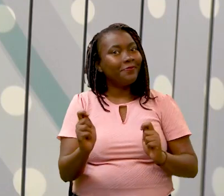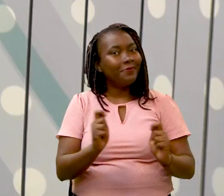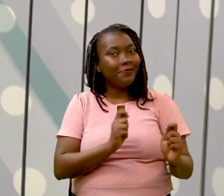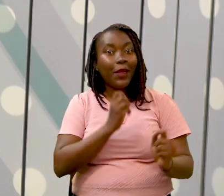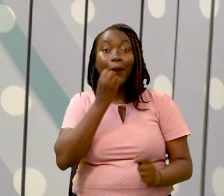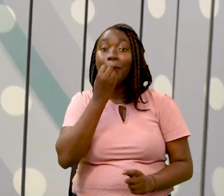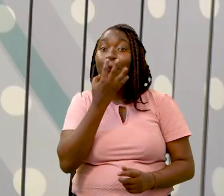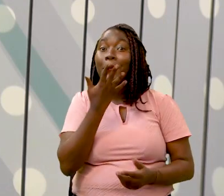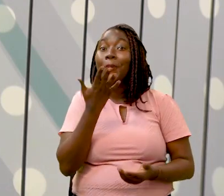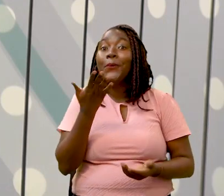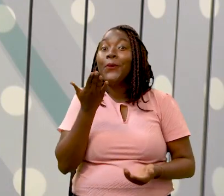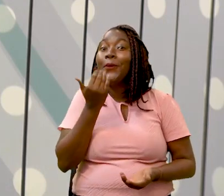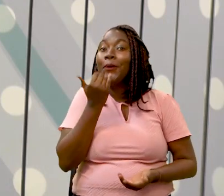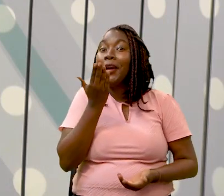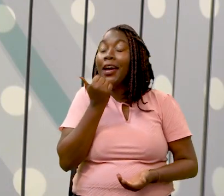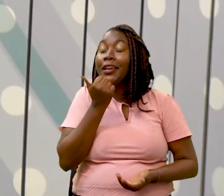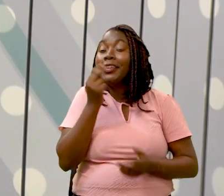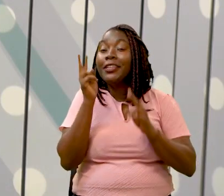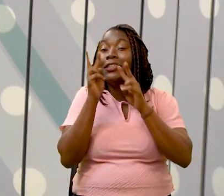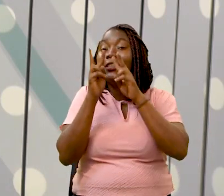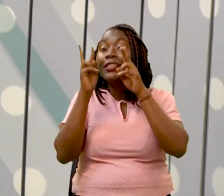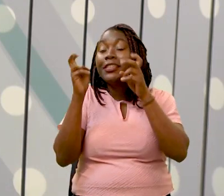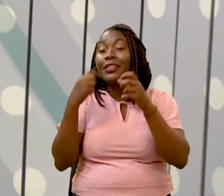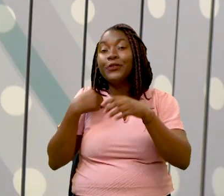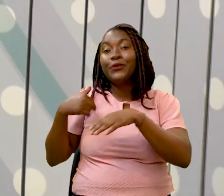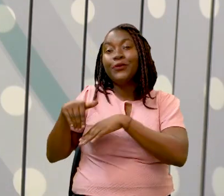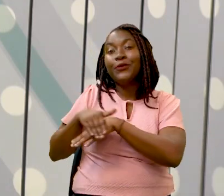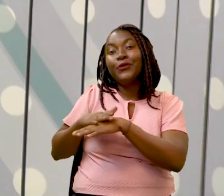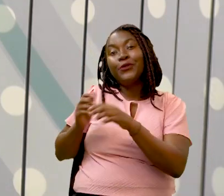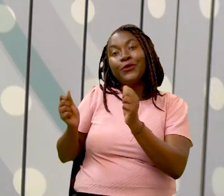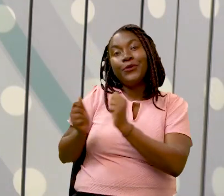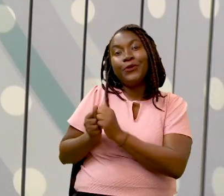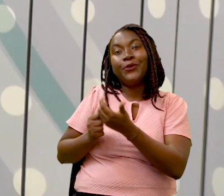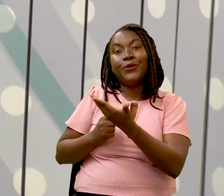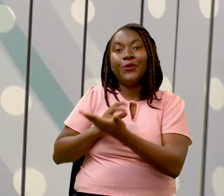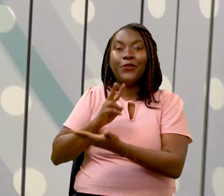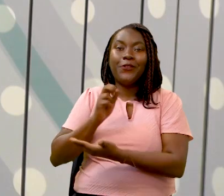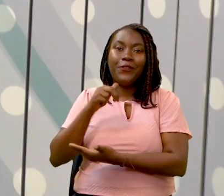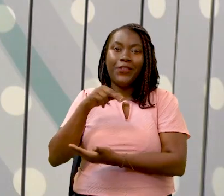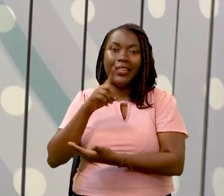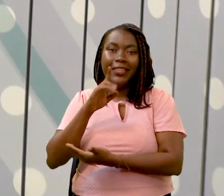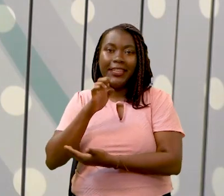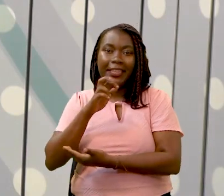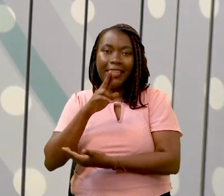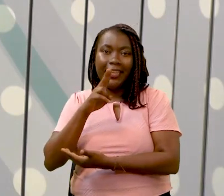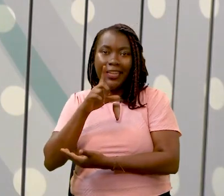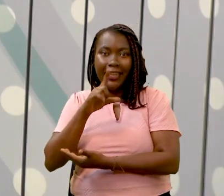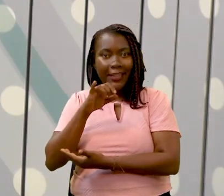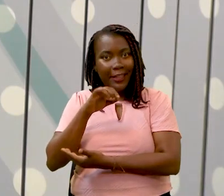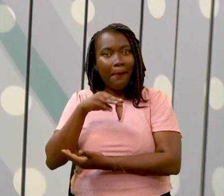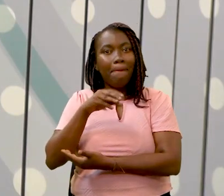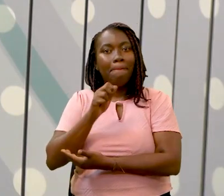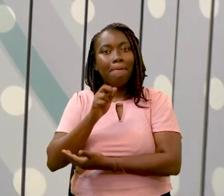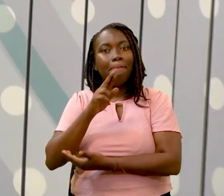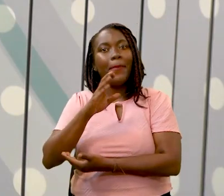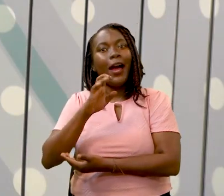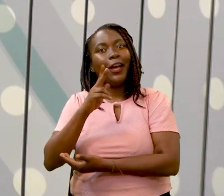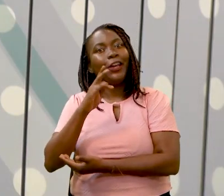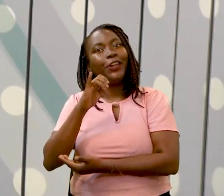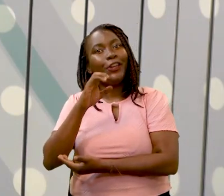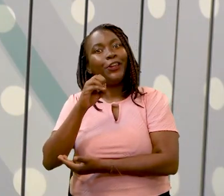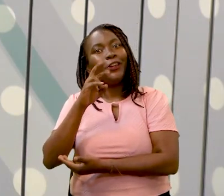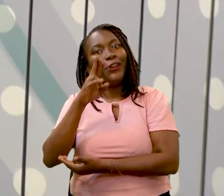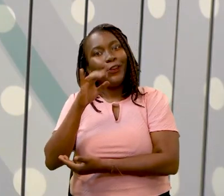boa alimentação. Sobre esse tema, eu vou conversar com a Vanderly Marchiori, nutricionista e membro